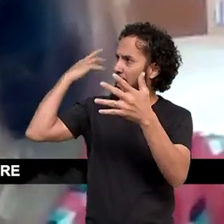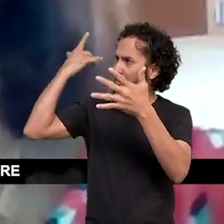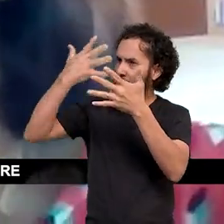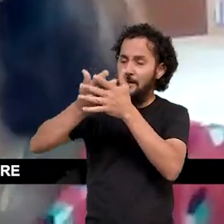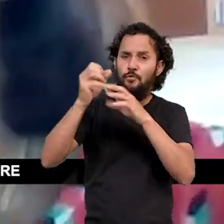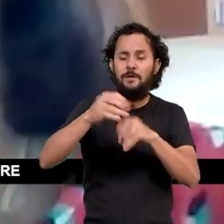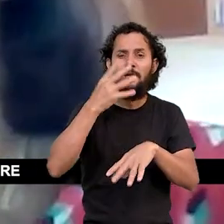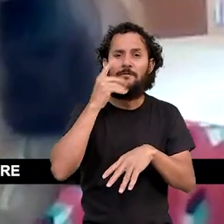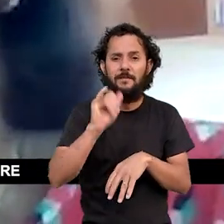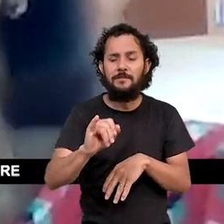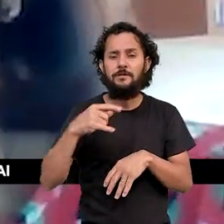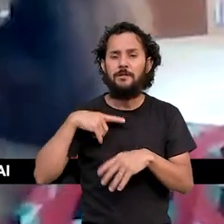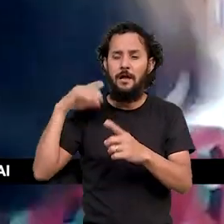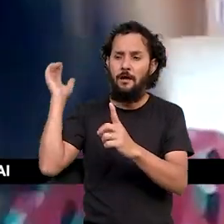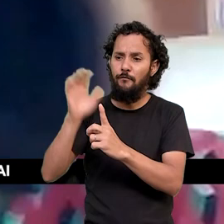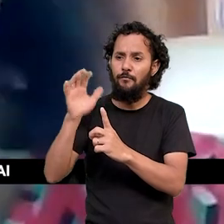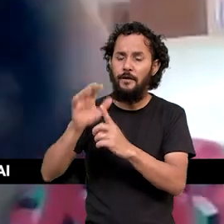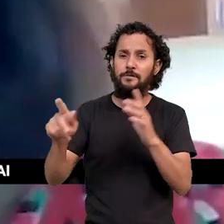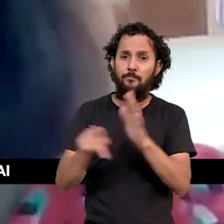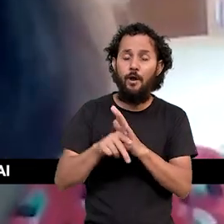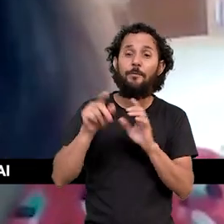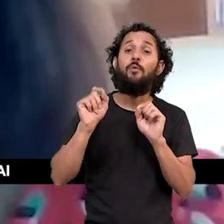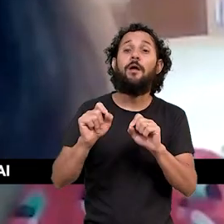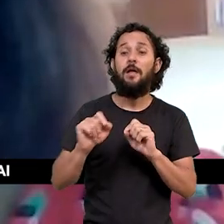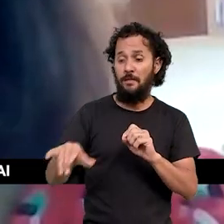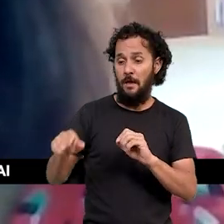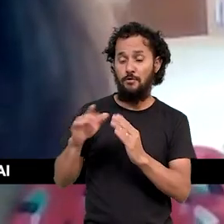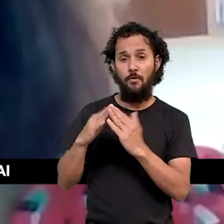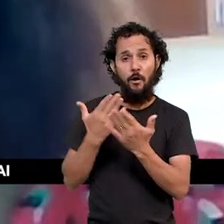infantil, ela sofre influência da escola,